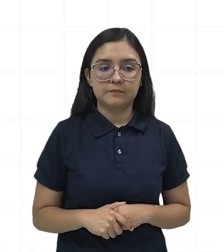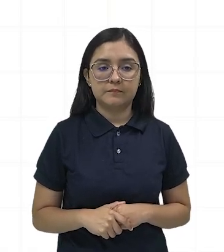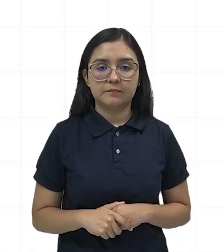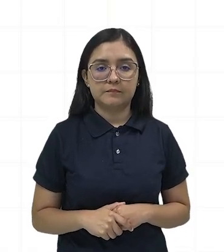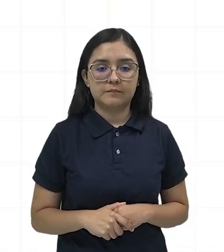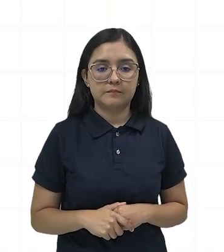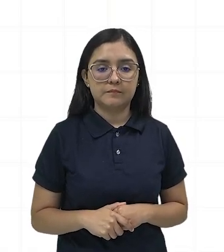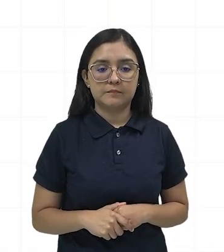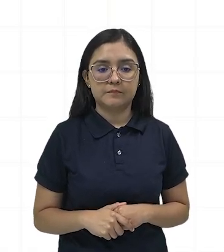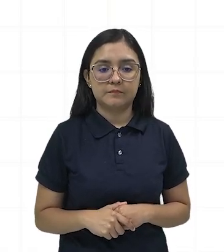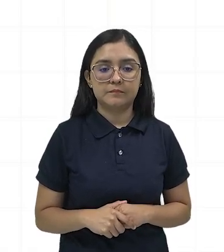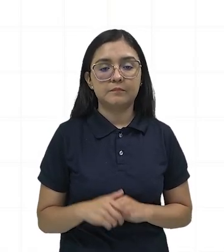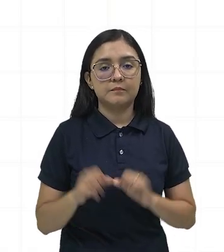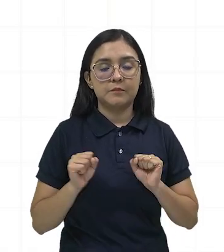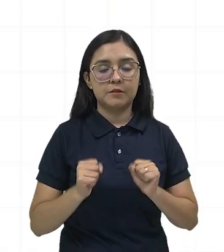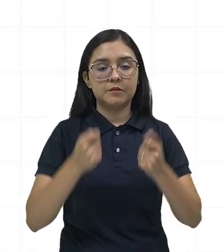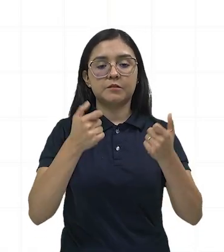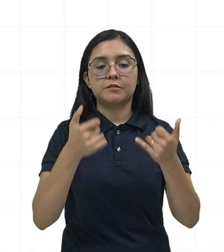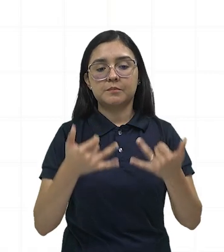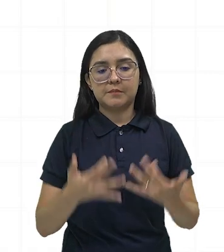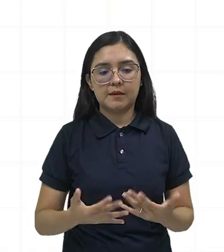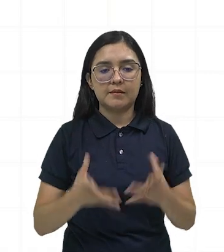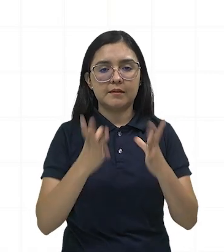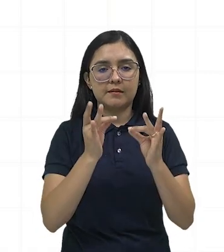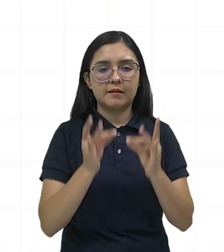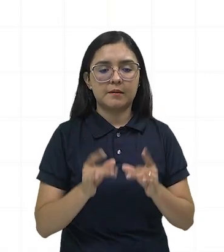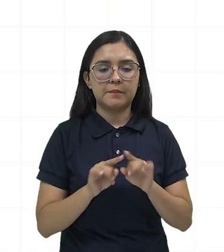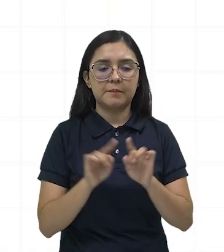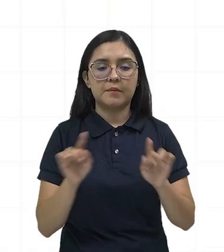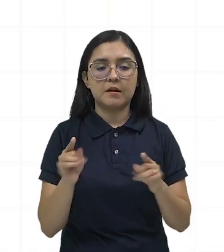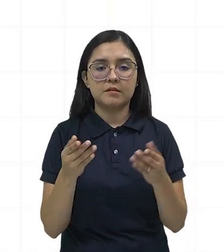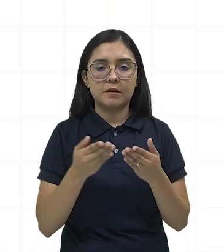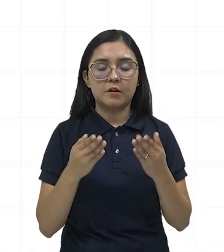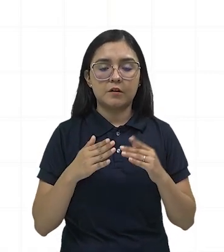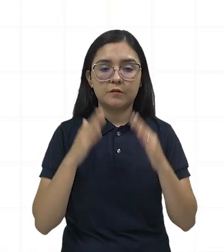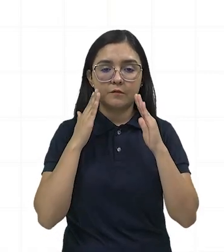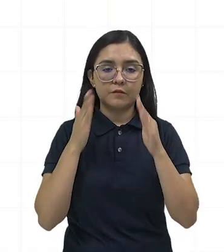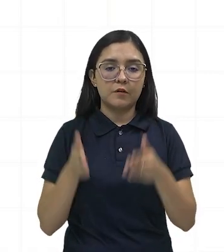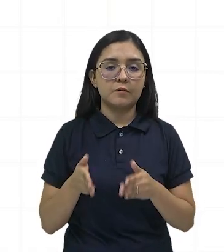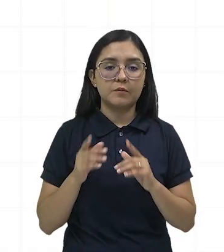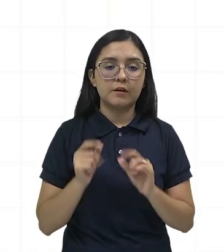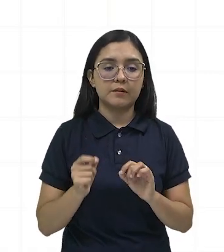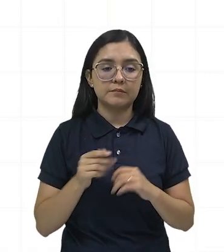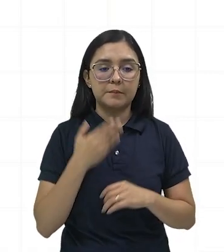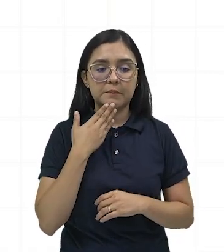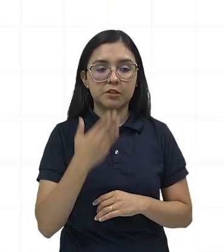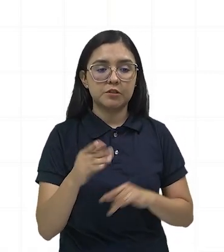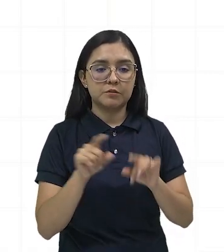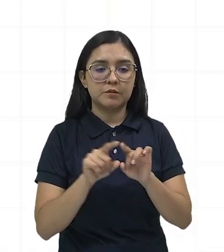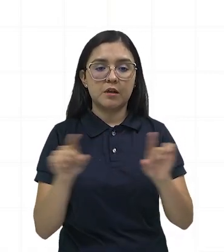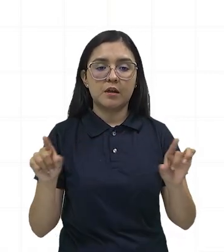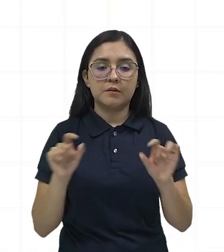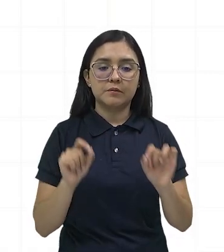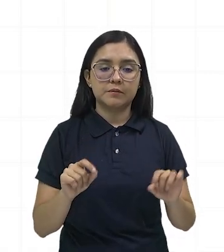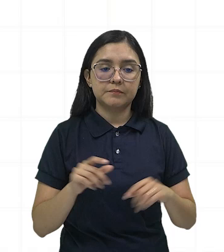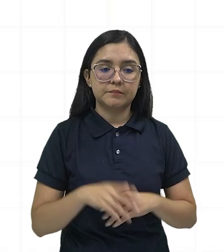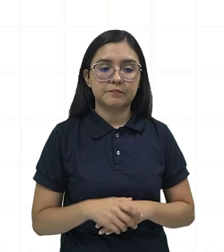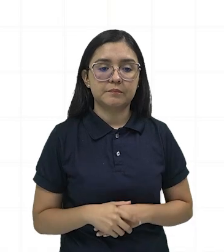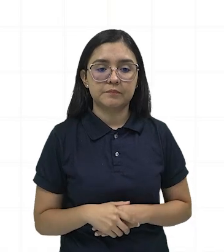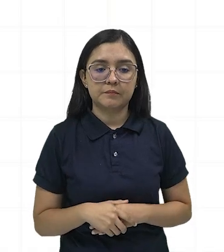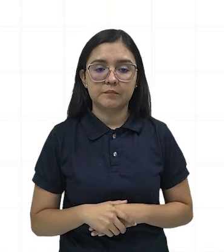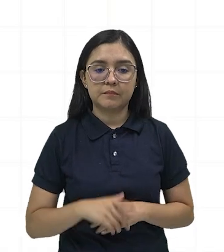Poderíamos falar mais sobre esse triângulo, mas agora o que está pedindo aqui é sobre